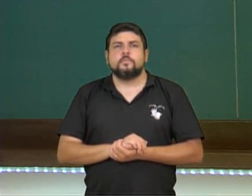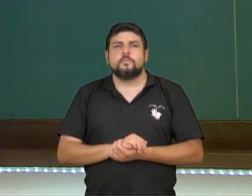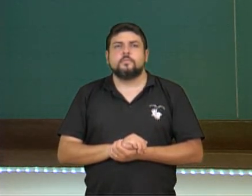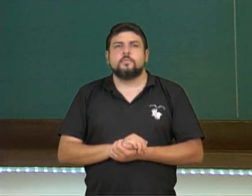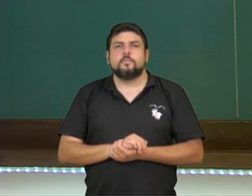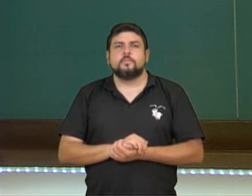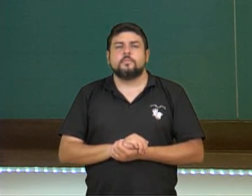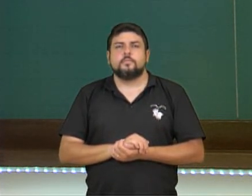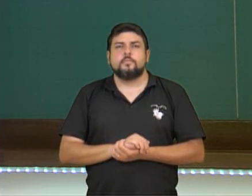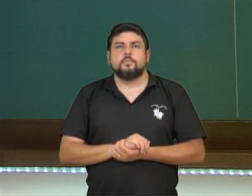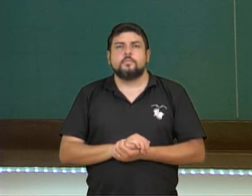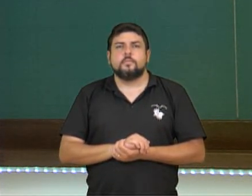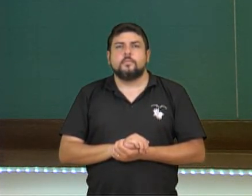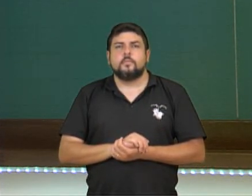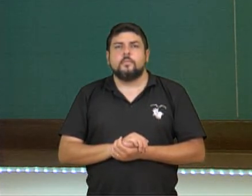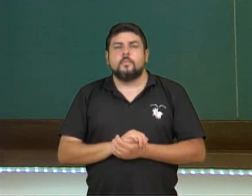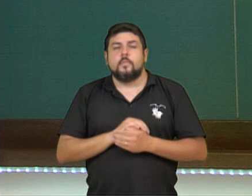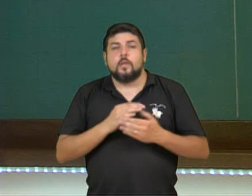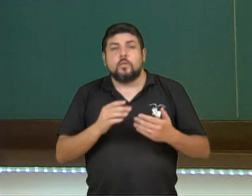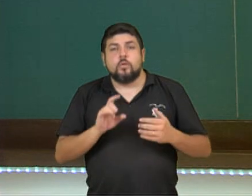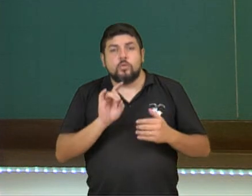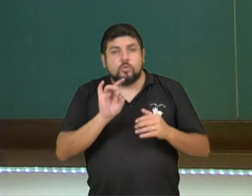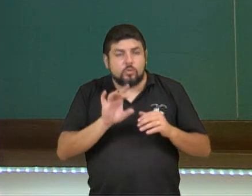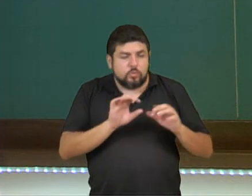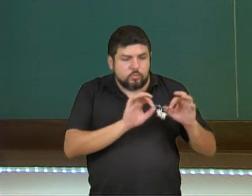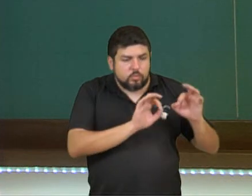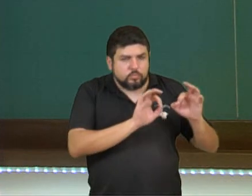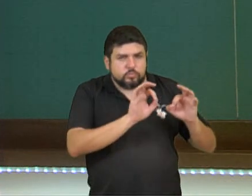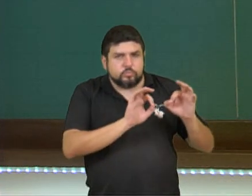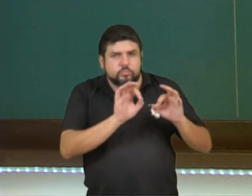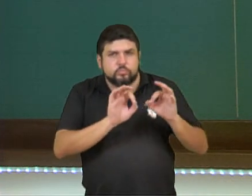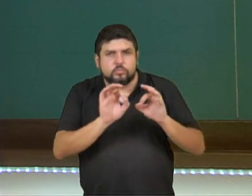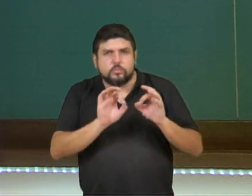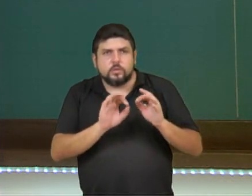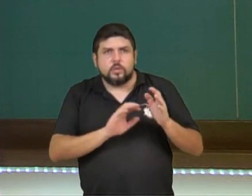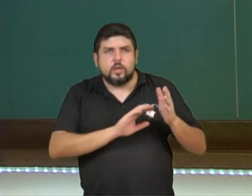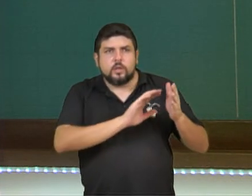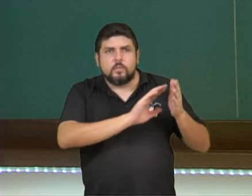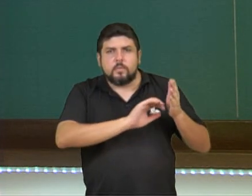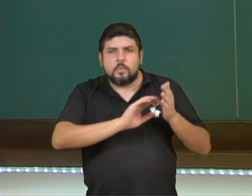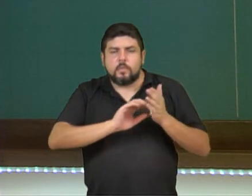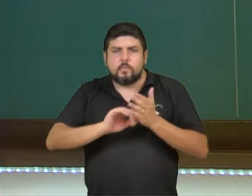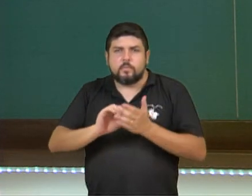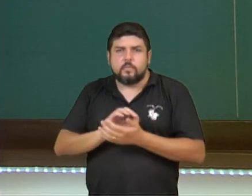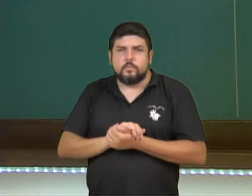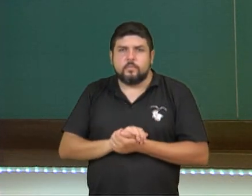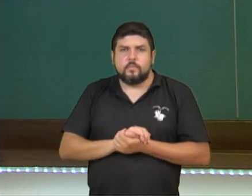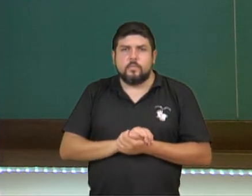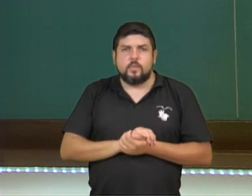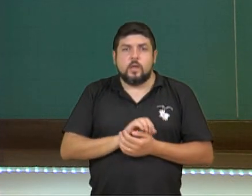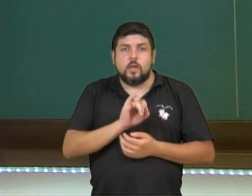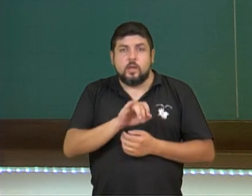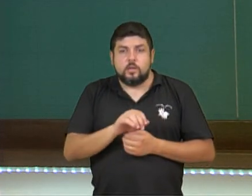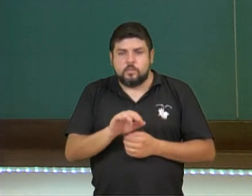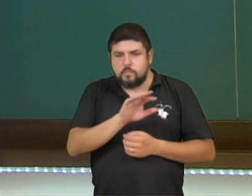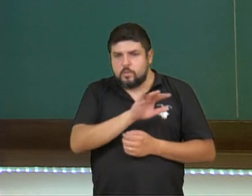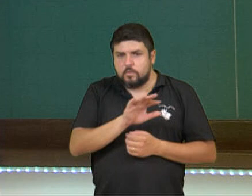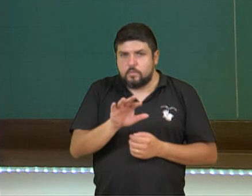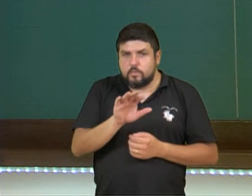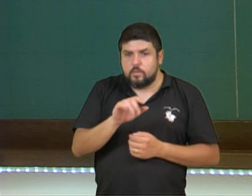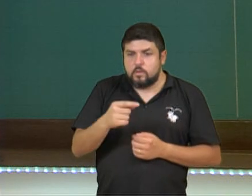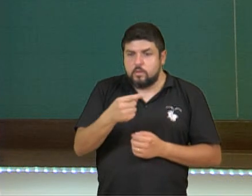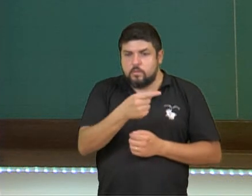quadrado. Então, agora é só eliminar os parênteses e juntar os termos que forem semelhantes. Quando você tem o menos na frente, ele muda o sinal de todo mundo,